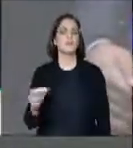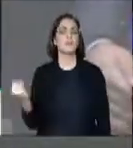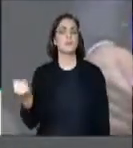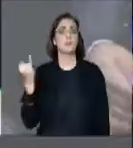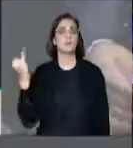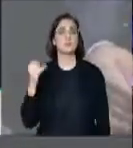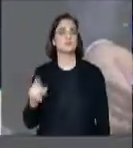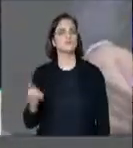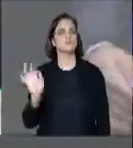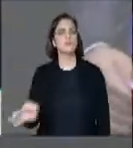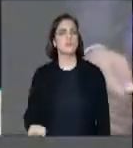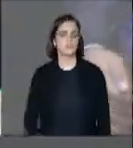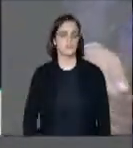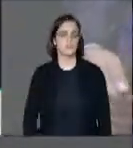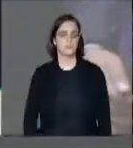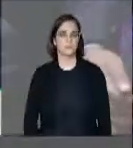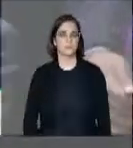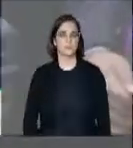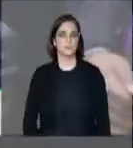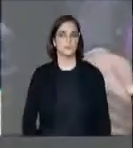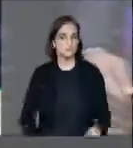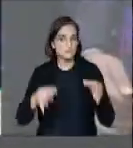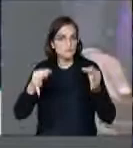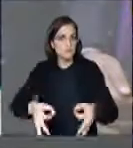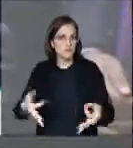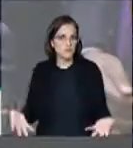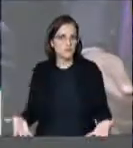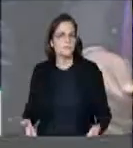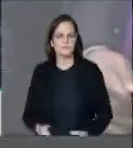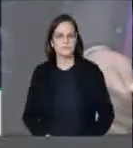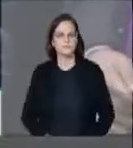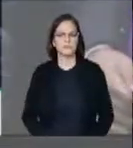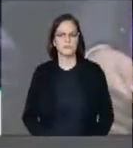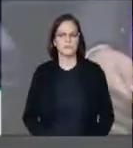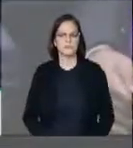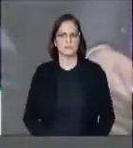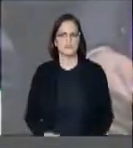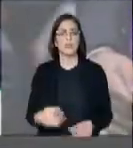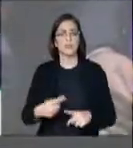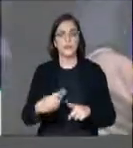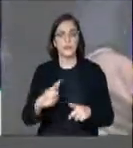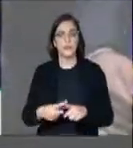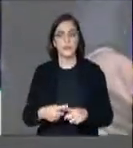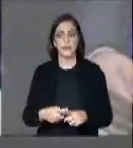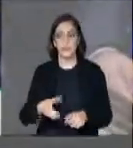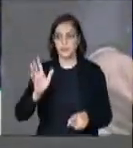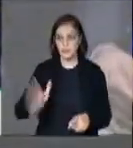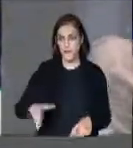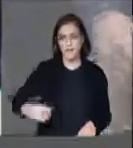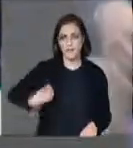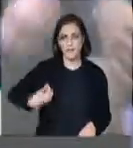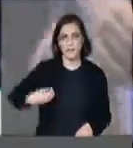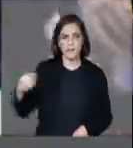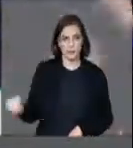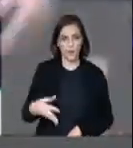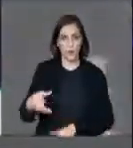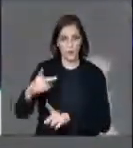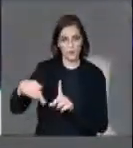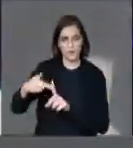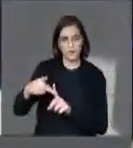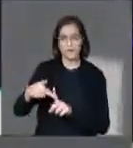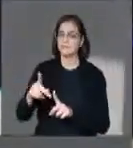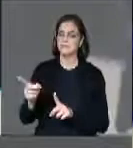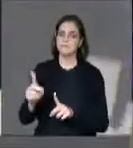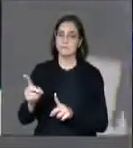Trata-se de uma medida justa que reduz o pedágio de tempo a ser